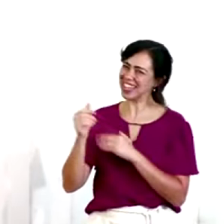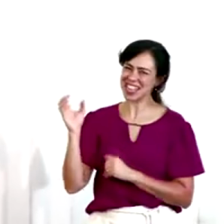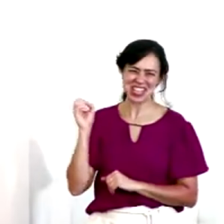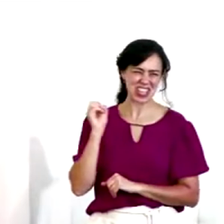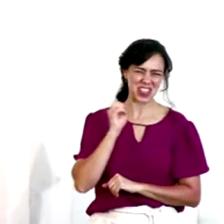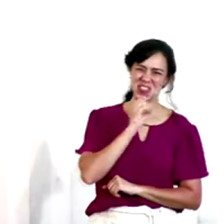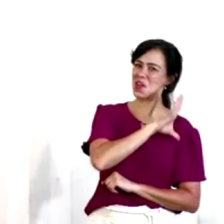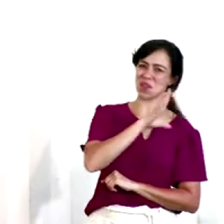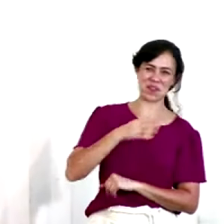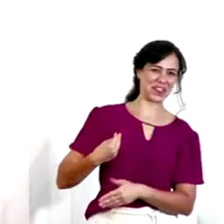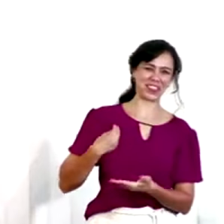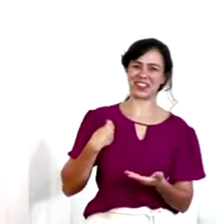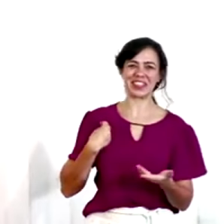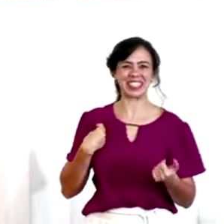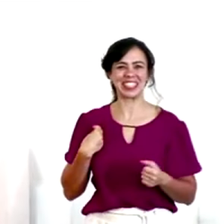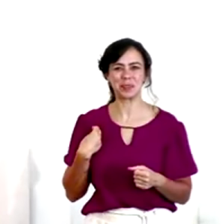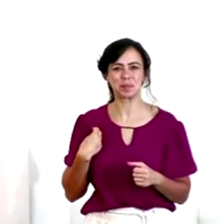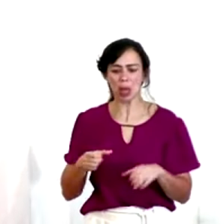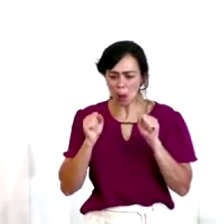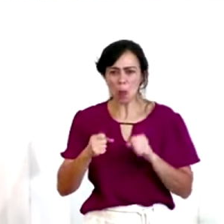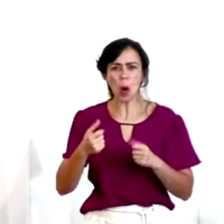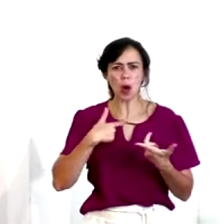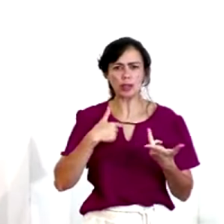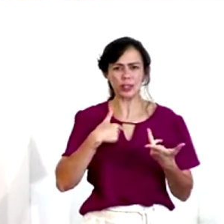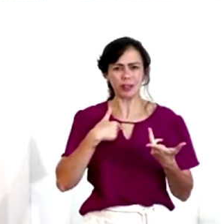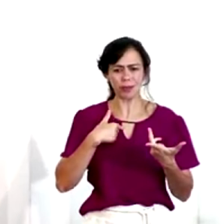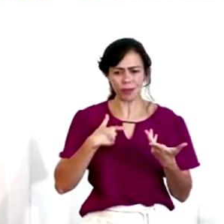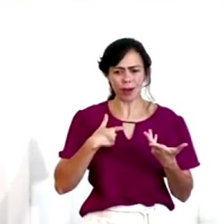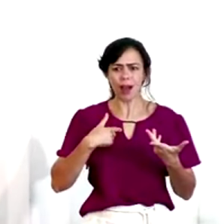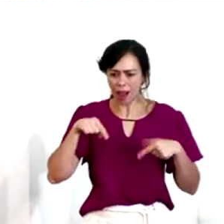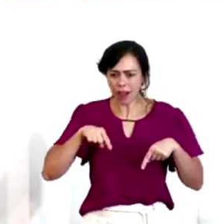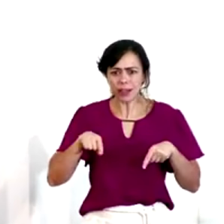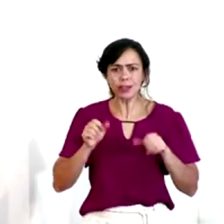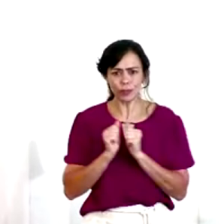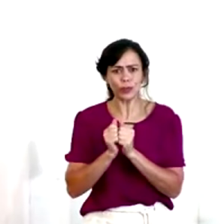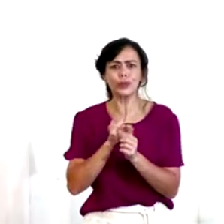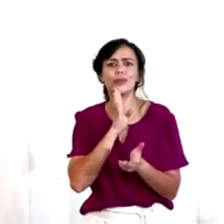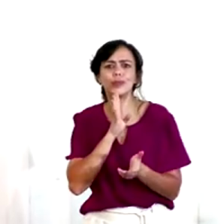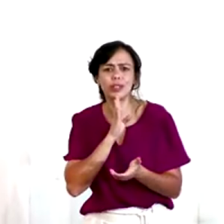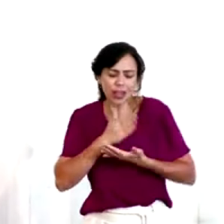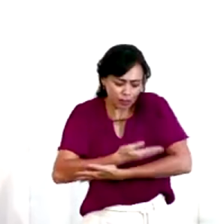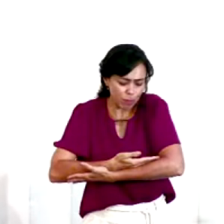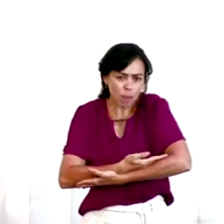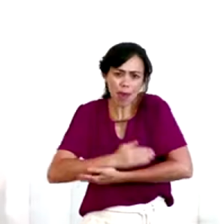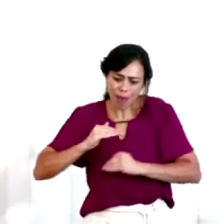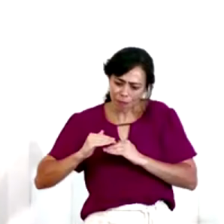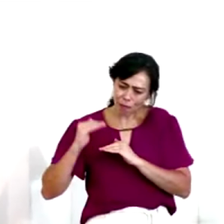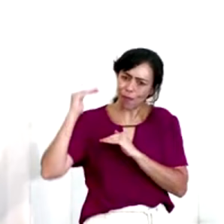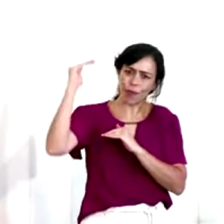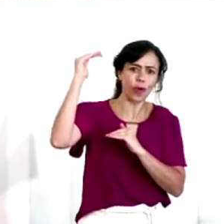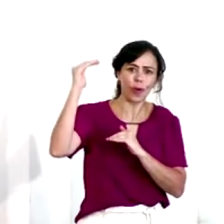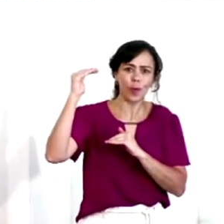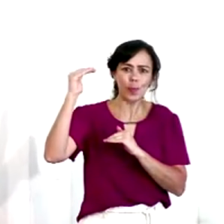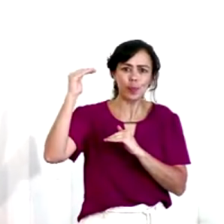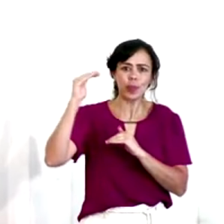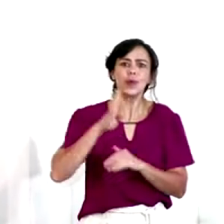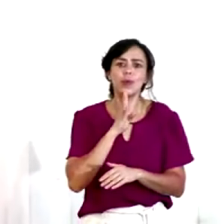mesmo tendo nascido numa igreja, eu poderia estar longe daqui, vivendo a minha